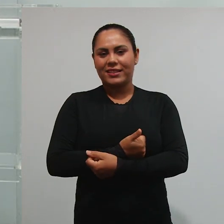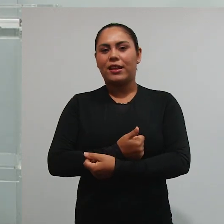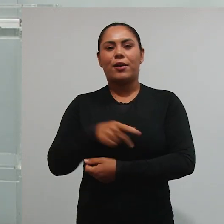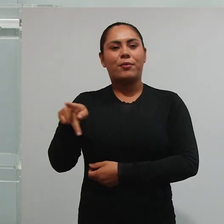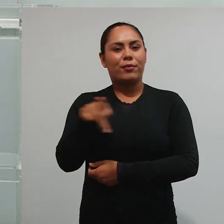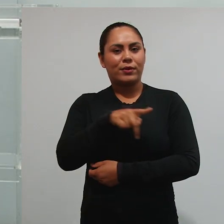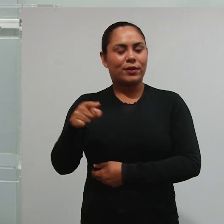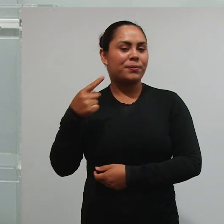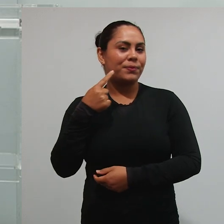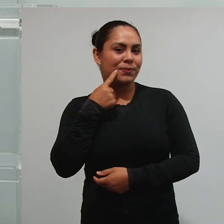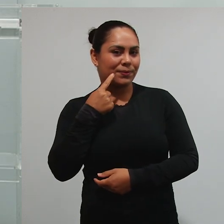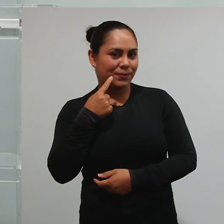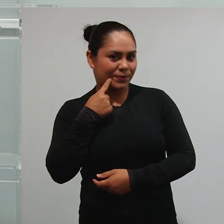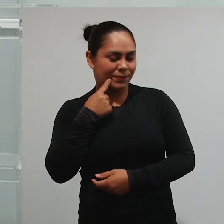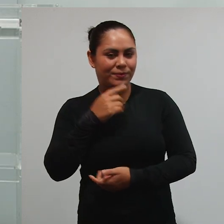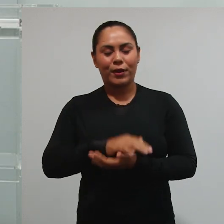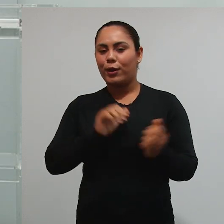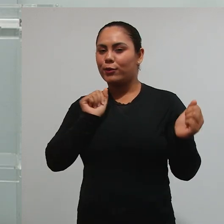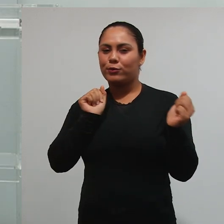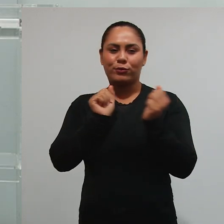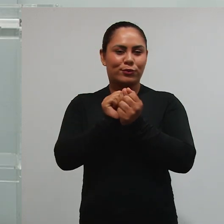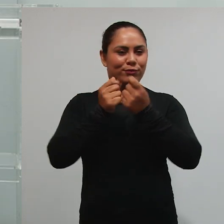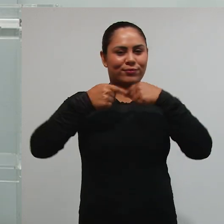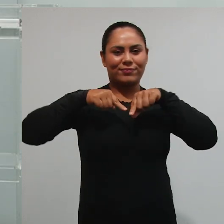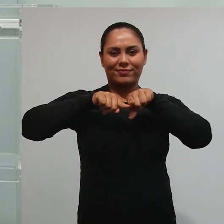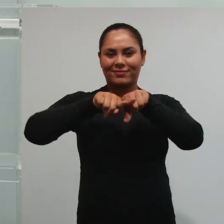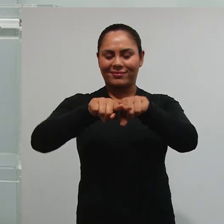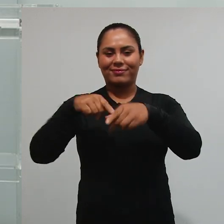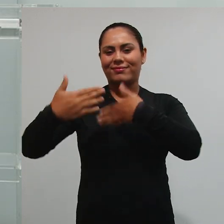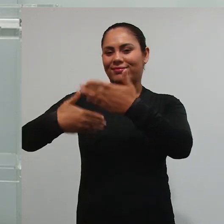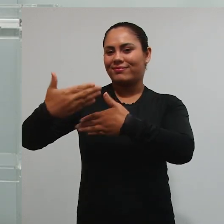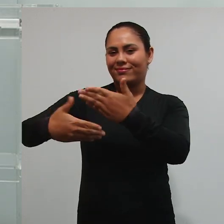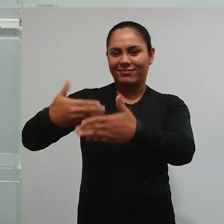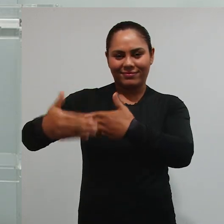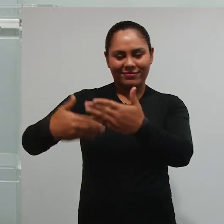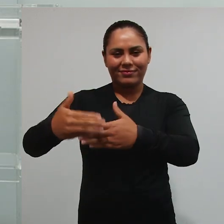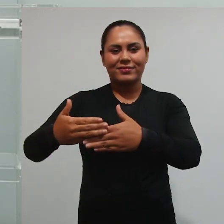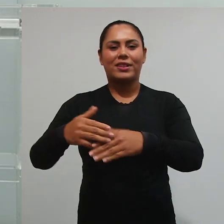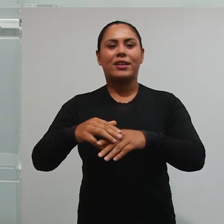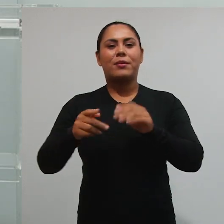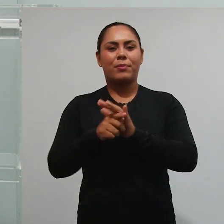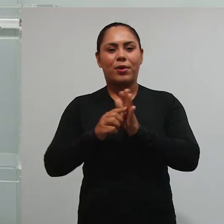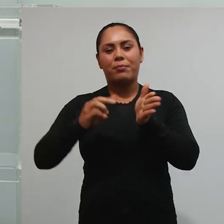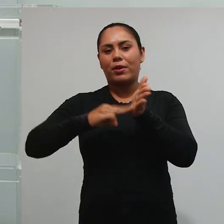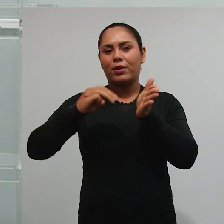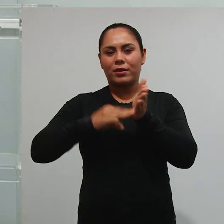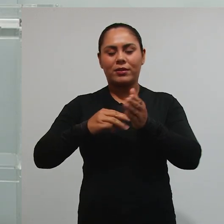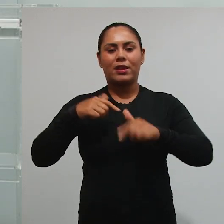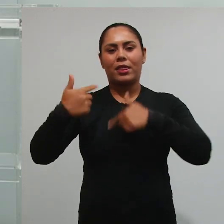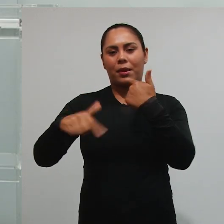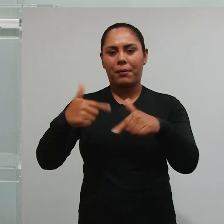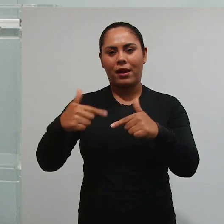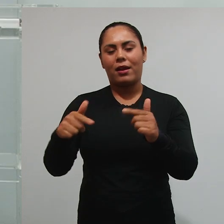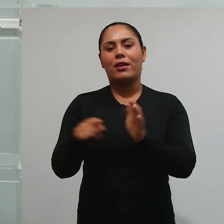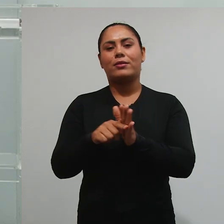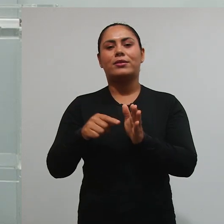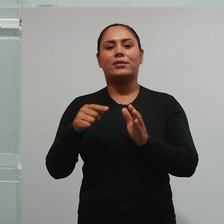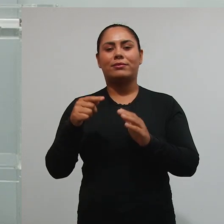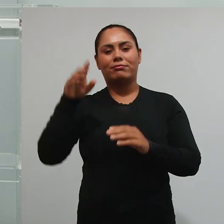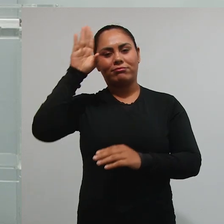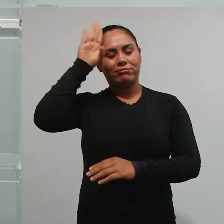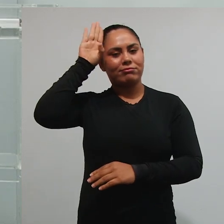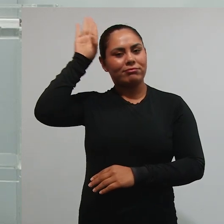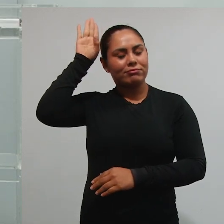a professora Anabela. Juntinhos estamos na jornada de metodologia dos trabalhos acadêmicos e